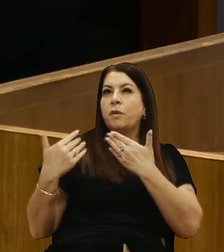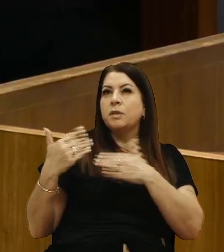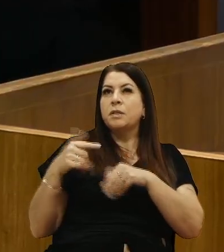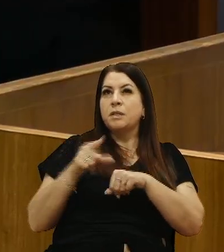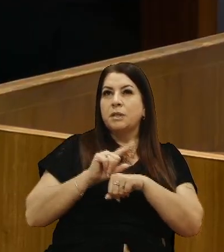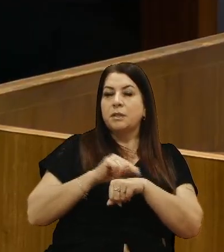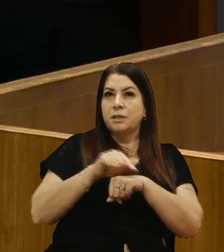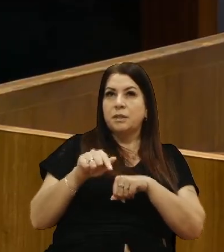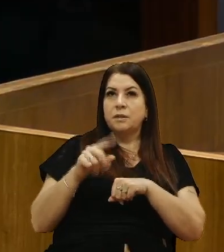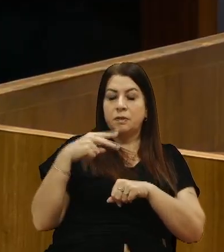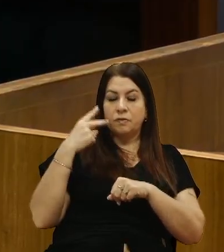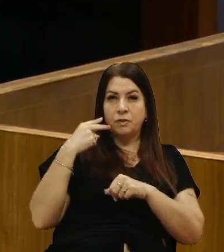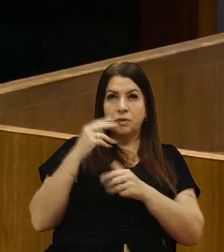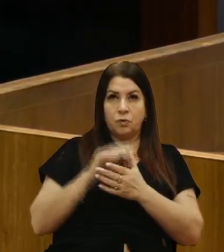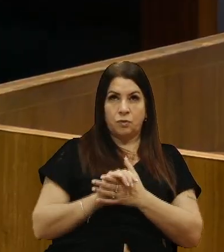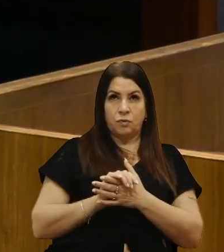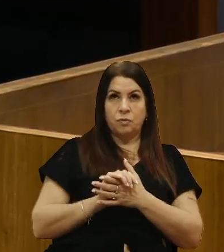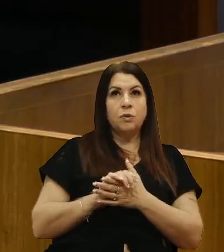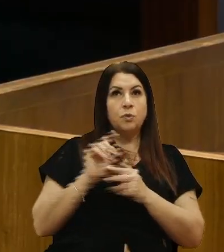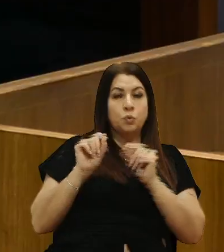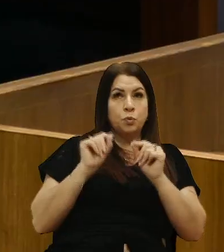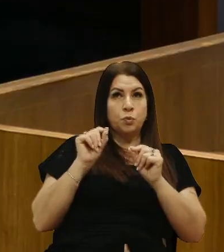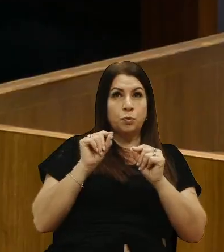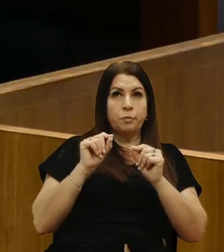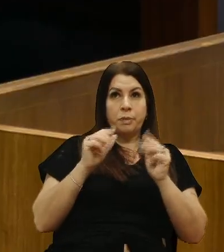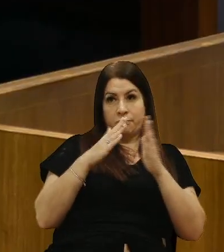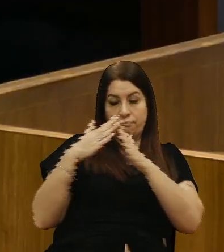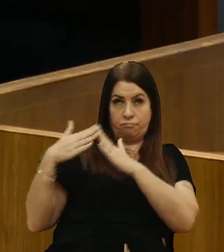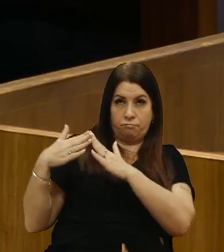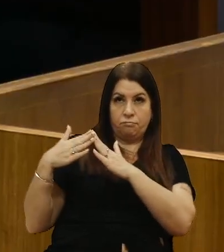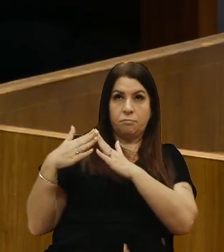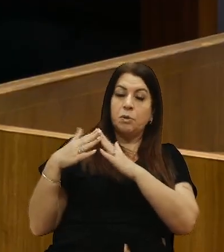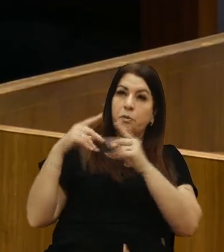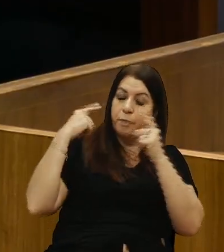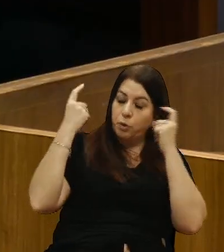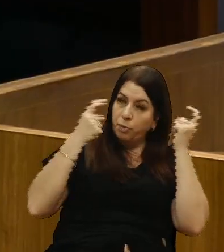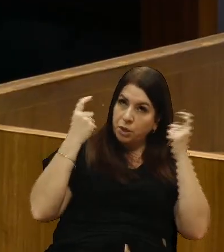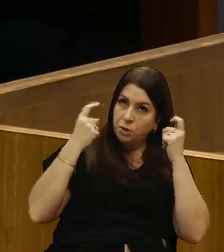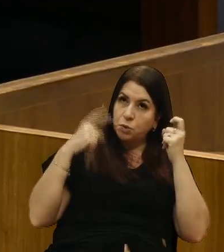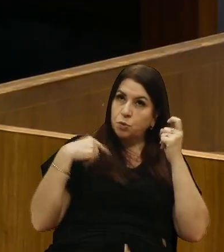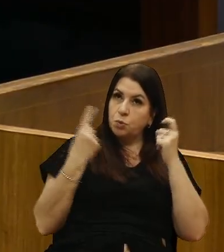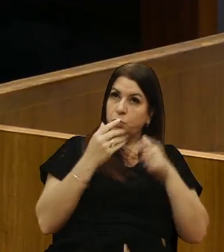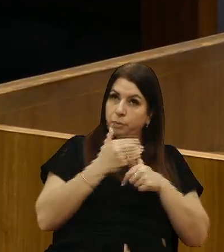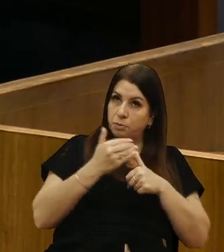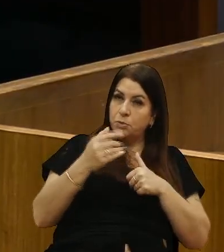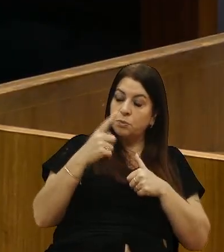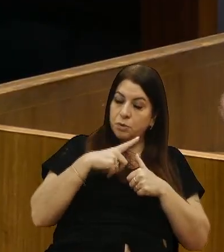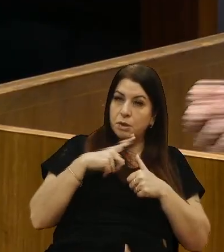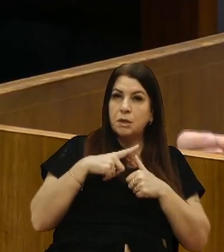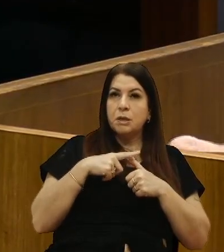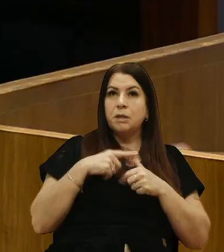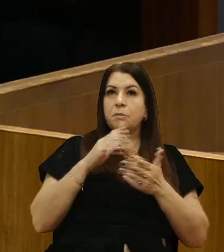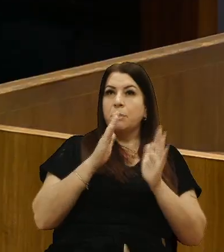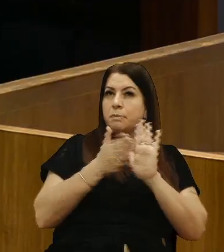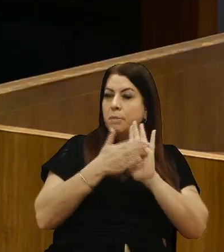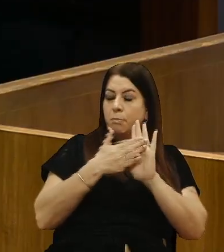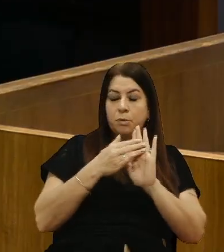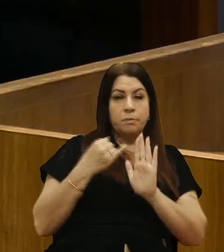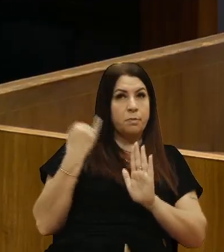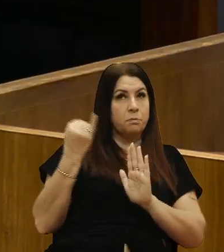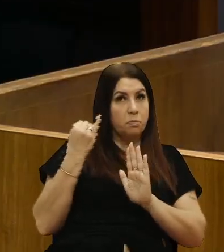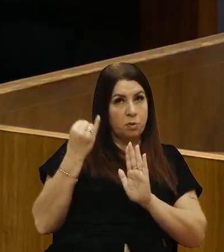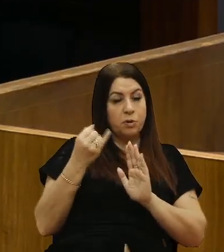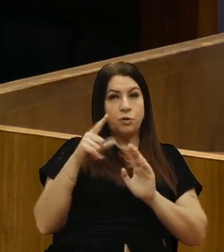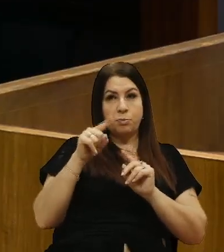antes do senhor ser vereador, é sobre a questão da habitação, né, uma preocupação que o nosso mandato tem, é uma das pautas centrais.